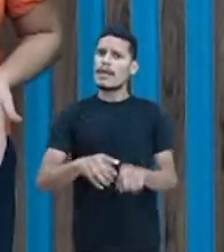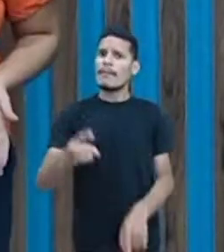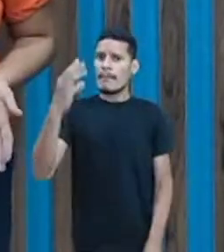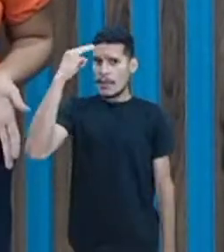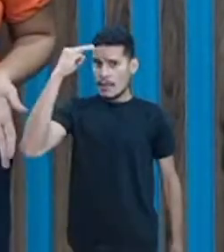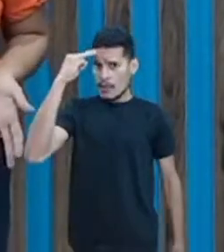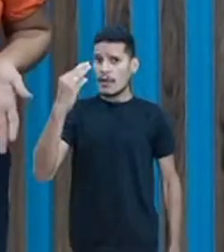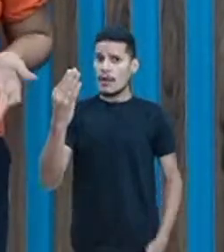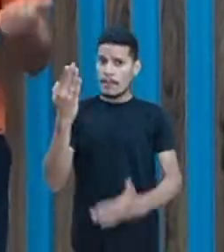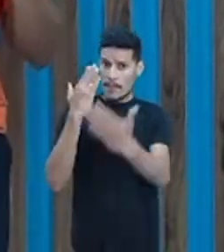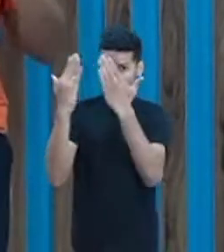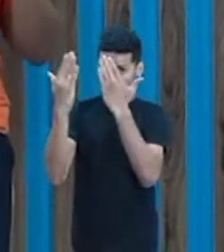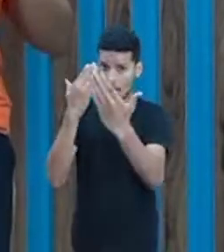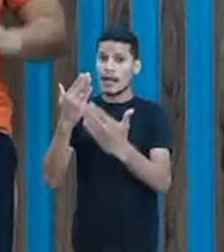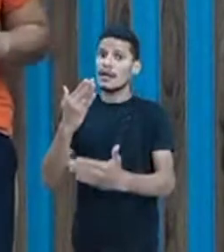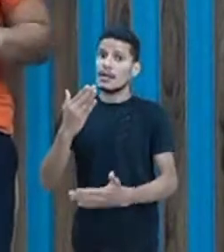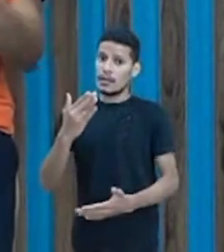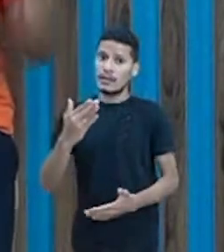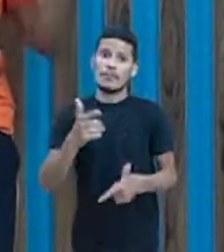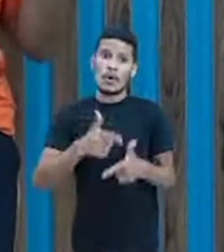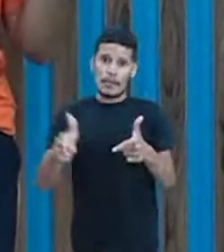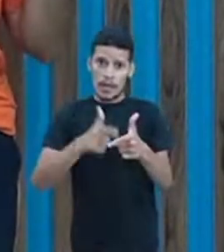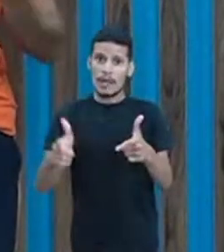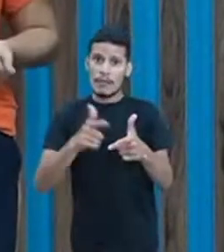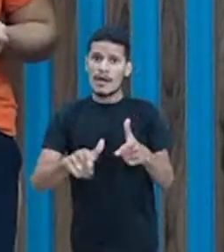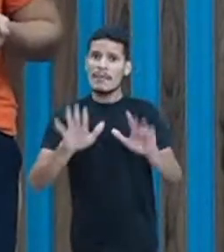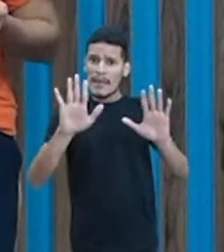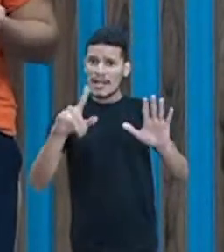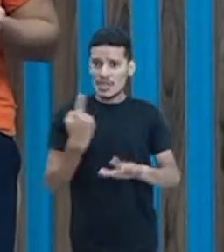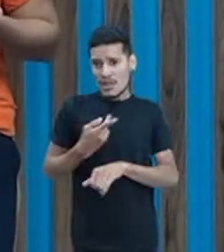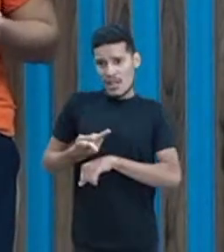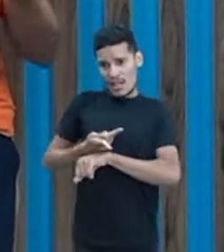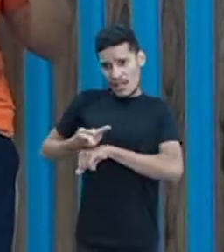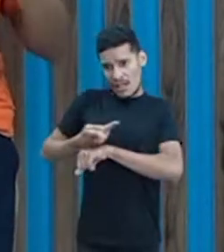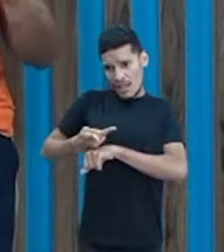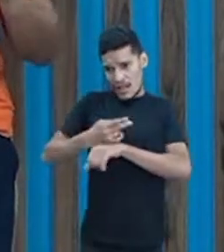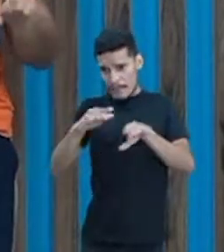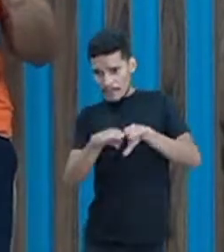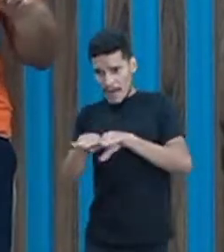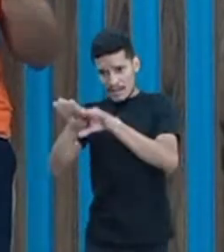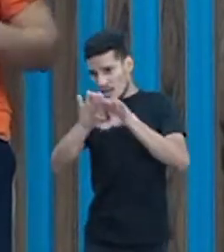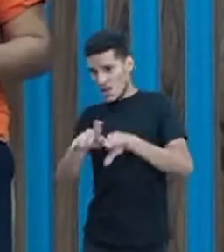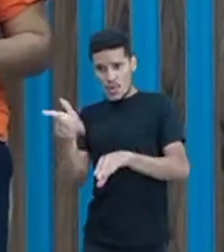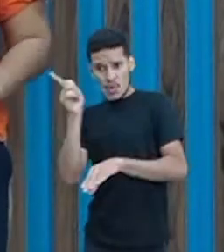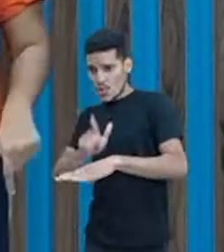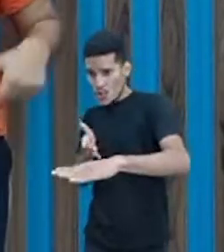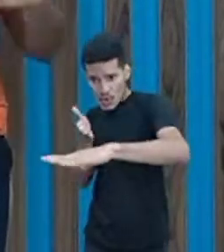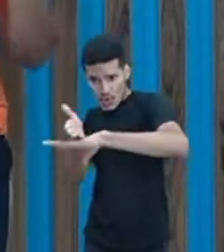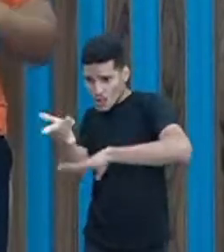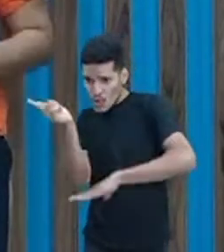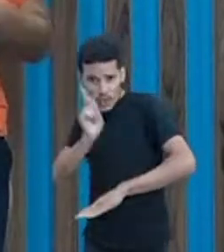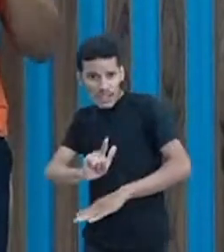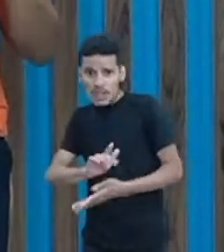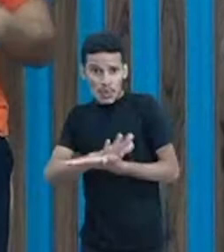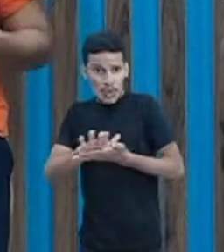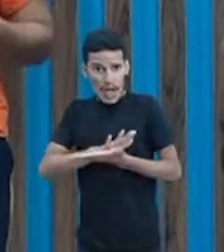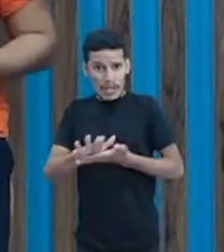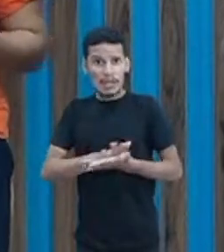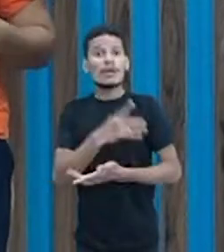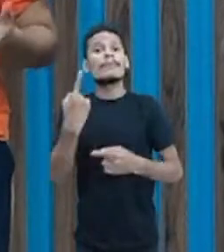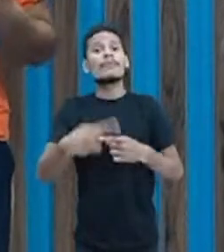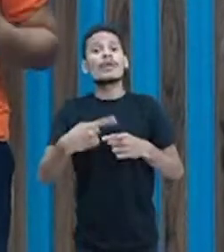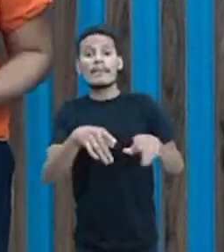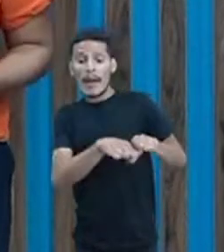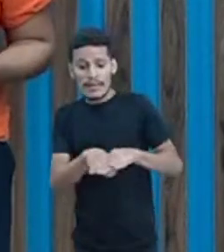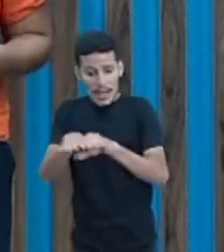vida inteira em busca de um padrão que a gente não vai alcançar nunca? E a gente não vai alcançar nunca por quê? Porque os padrões não foram feitos para